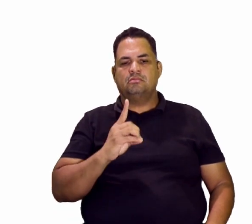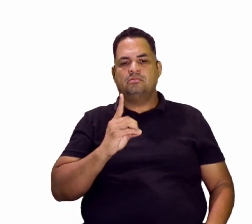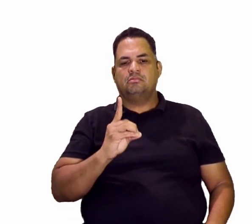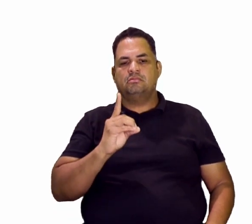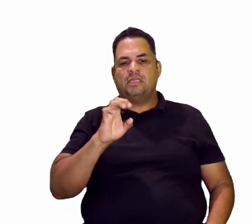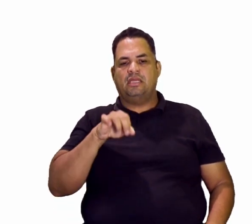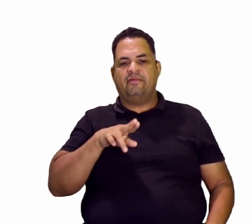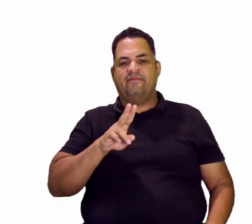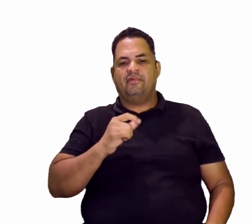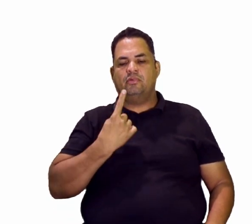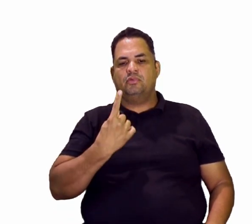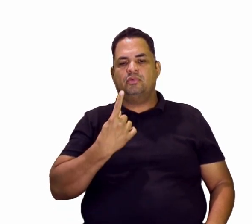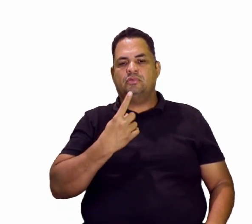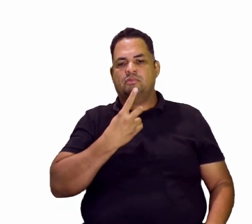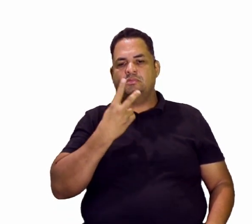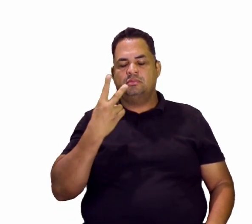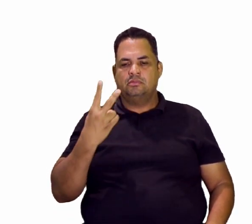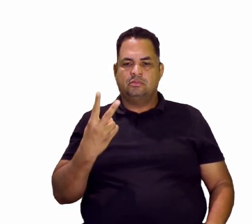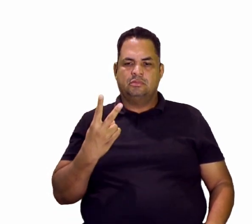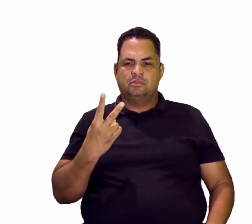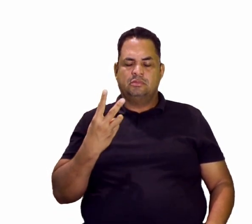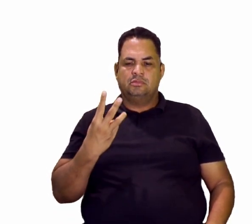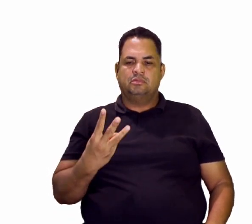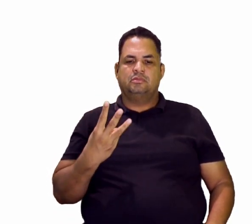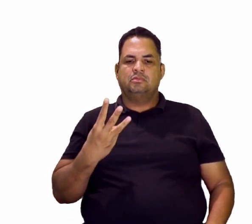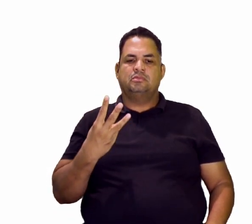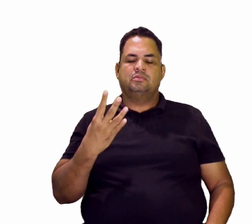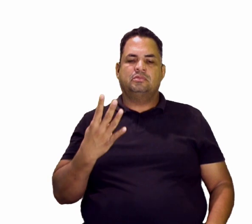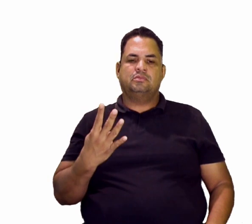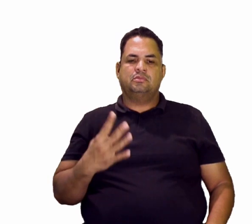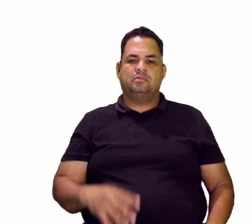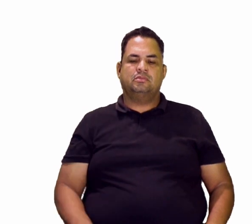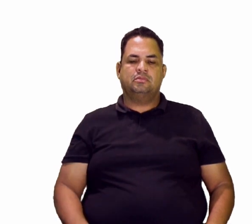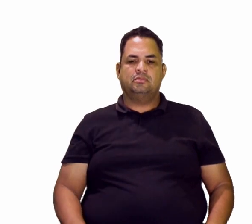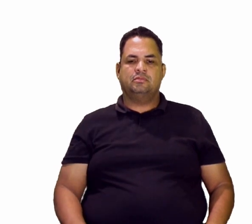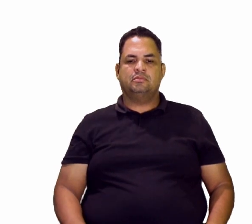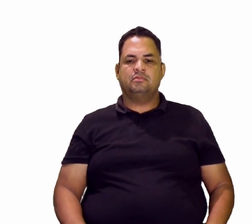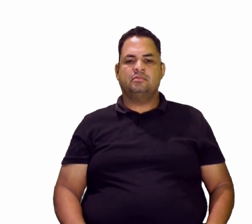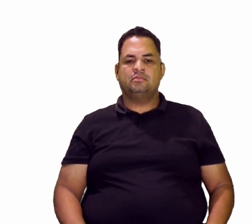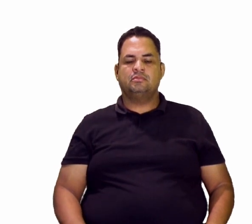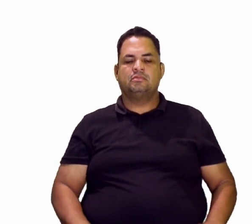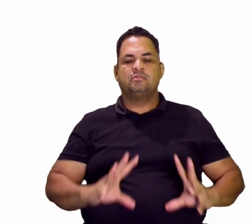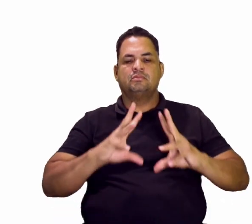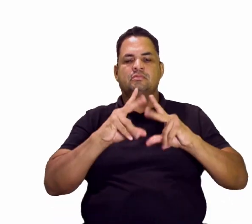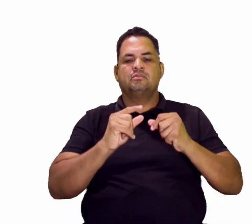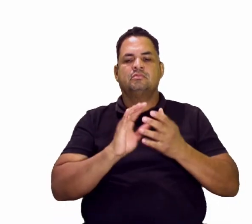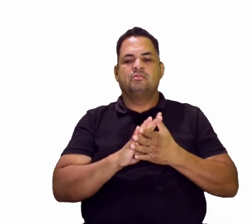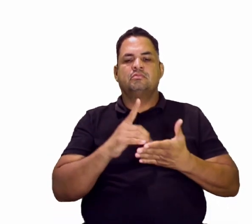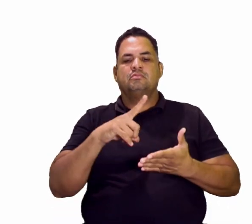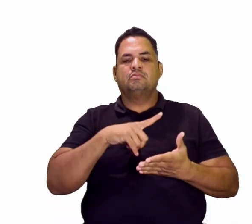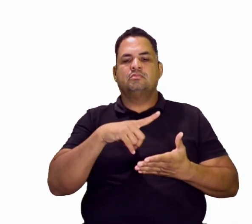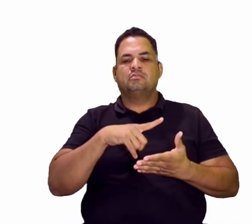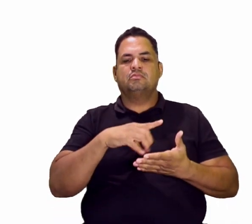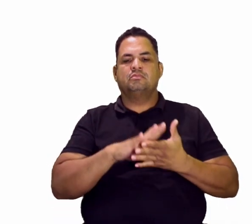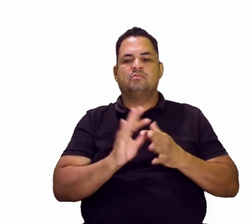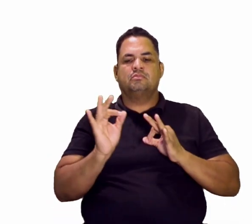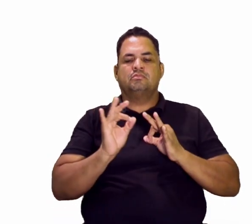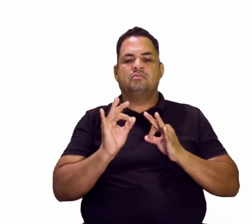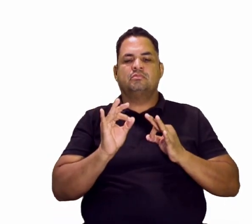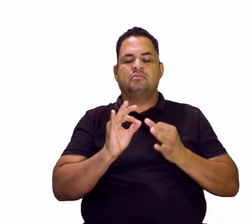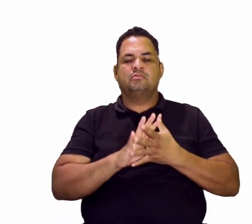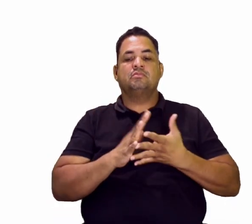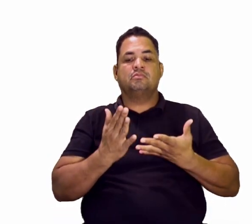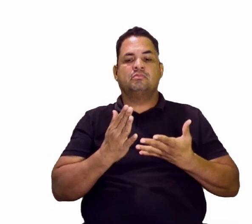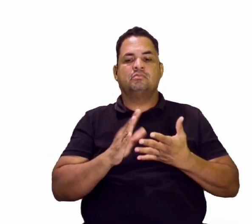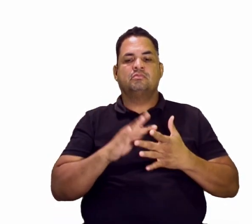dengue 1, dengue 2, dengue 3, dengue 4. E todos podem causar tanto a